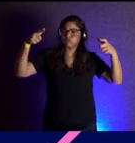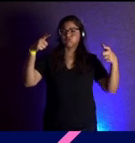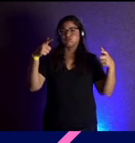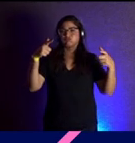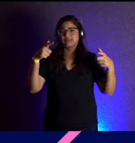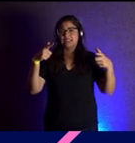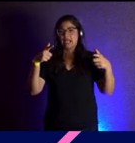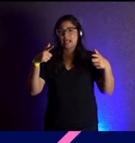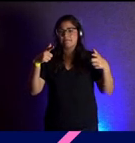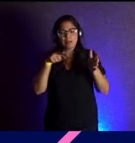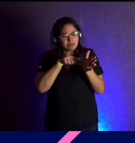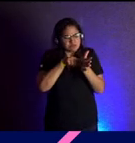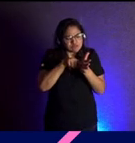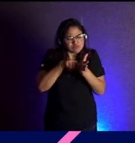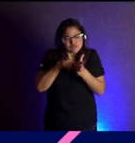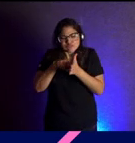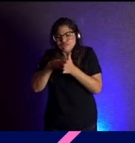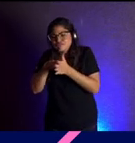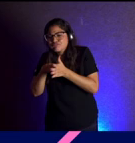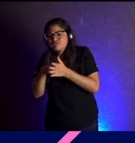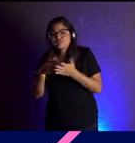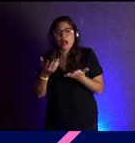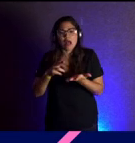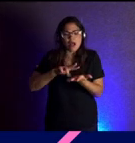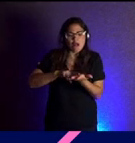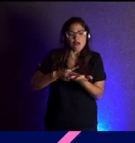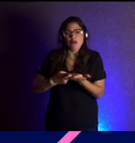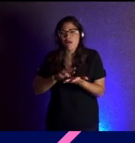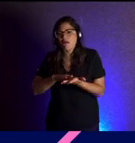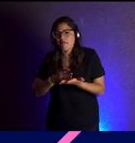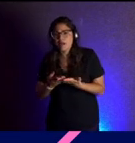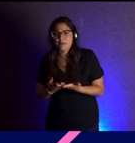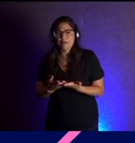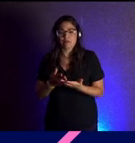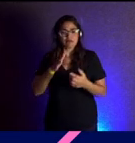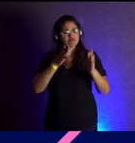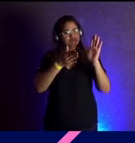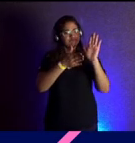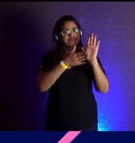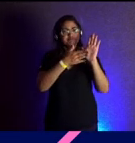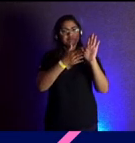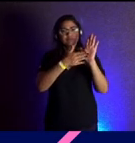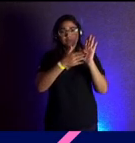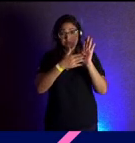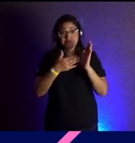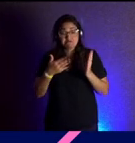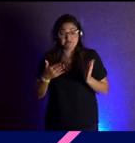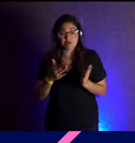da análise, da interpretação, da análise, da proposta